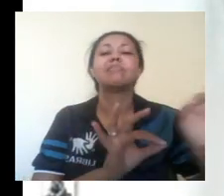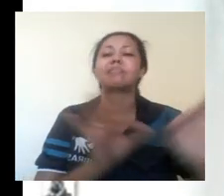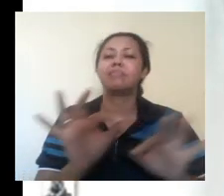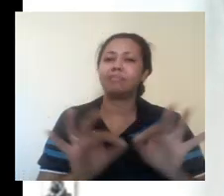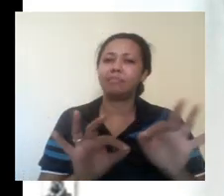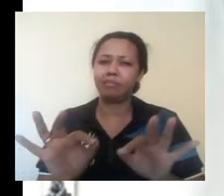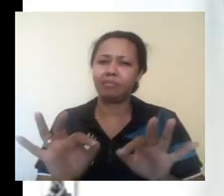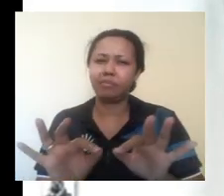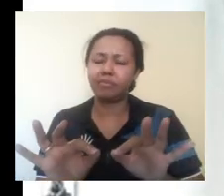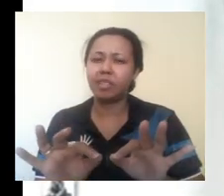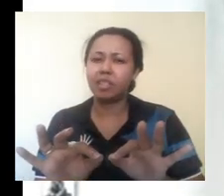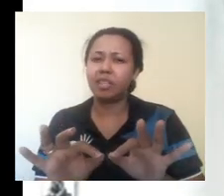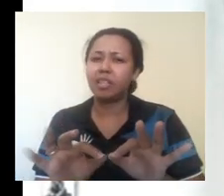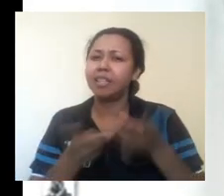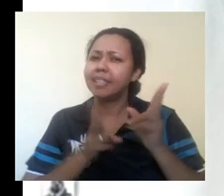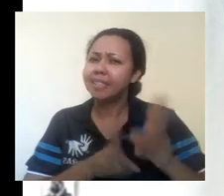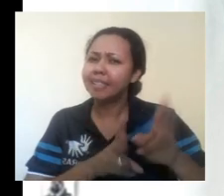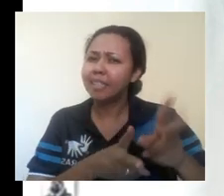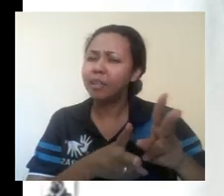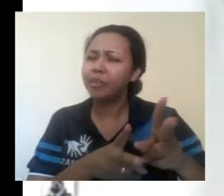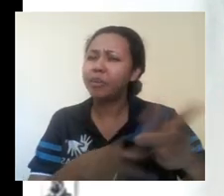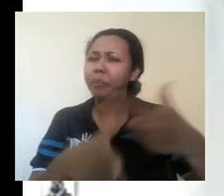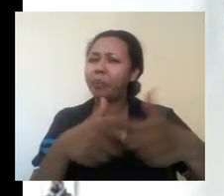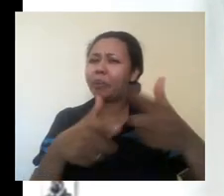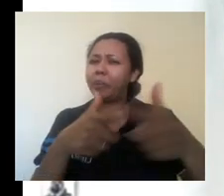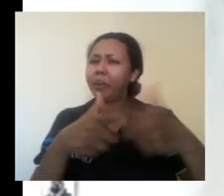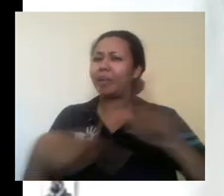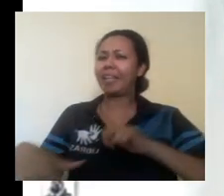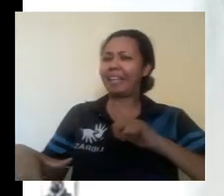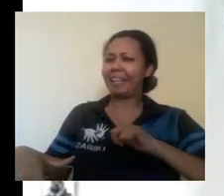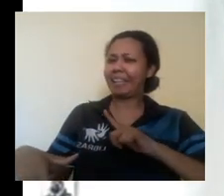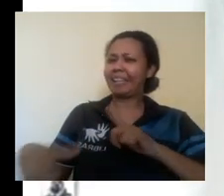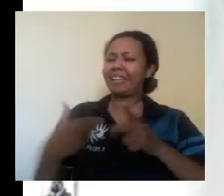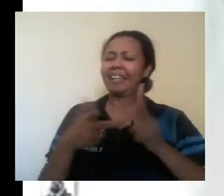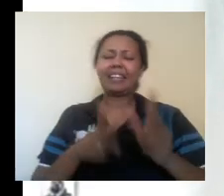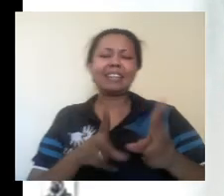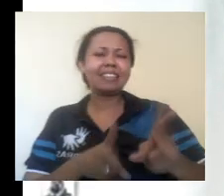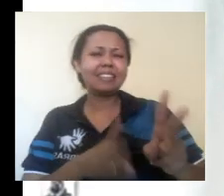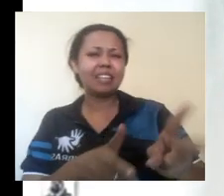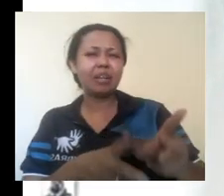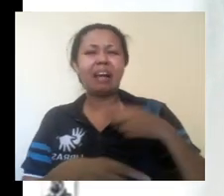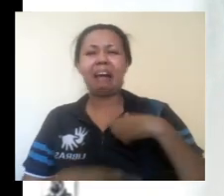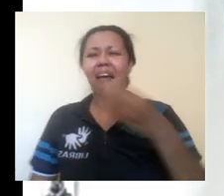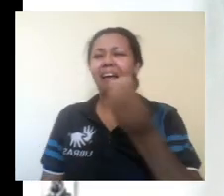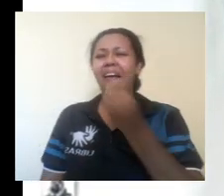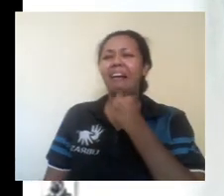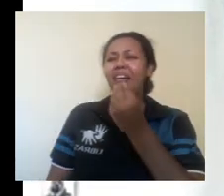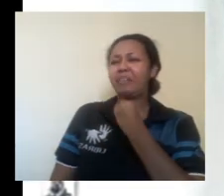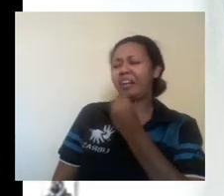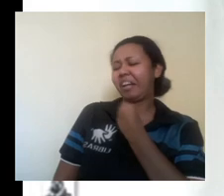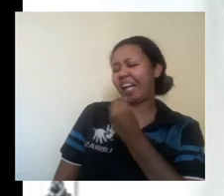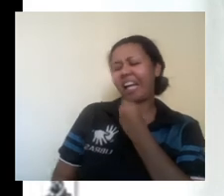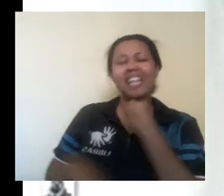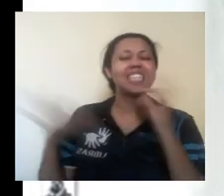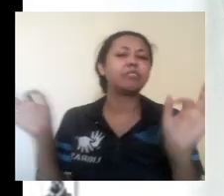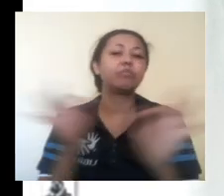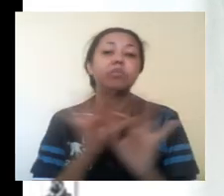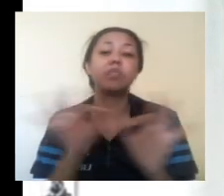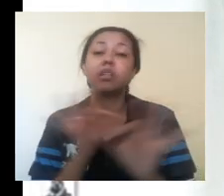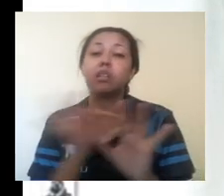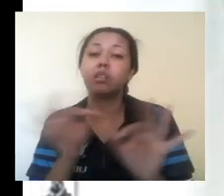alguma batalha, alguma provação, como a gente gosta de dizer, não pense nisso como um fracasso. Pense que o Senhor está te